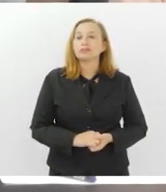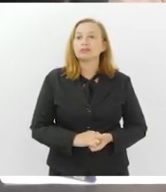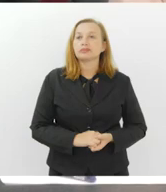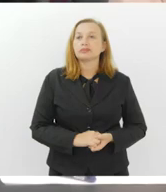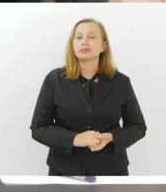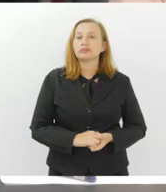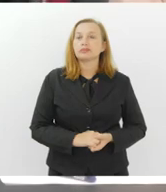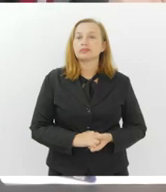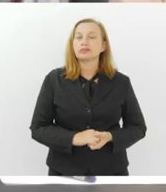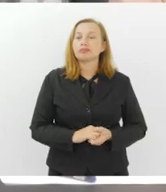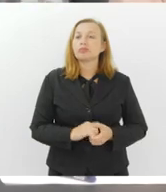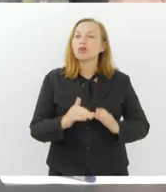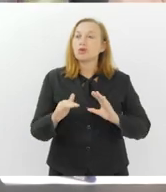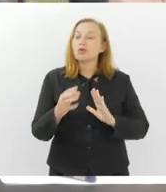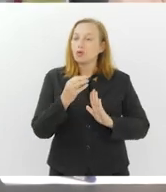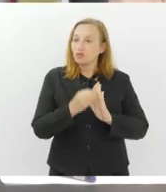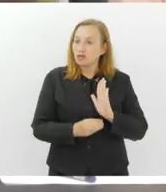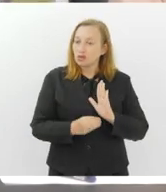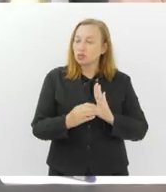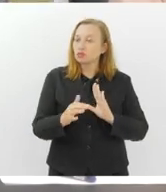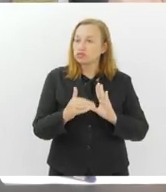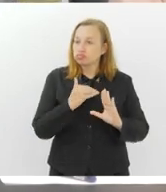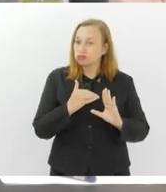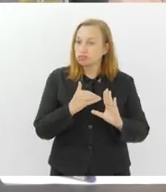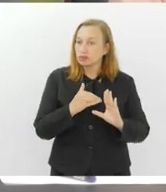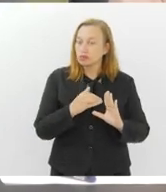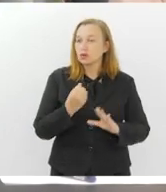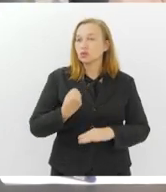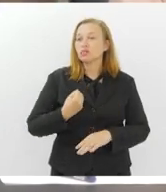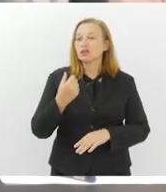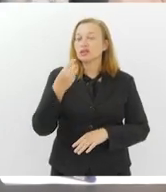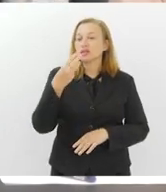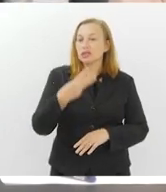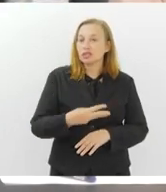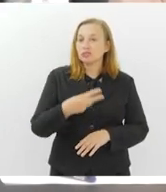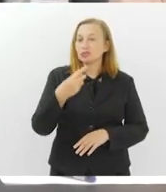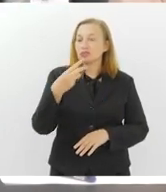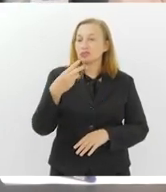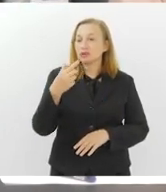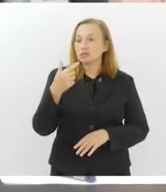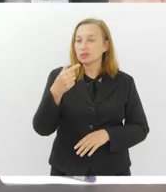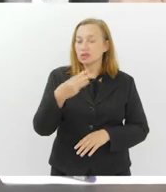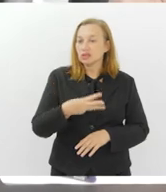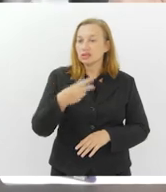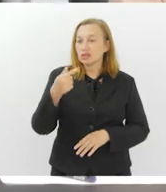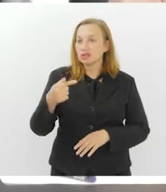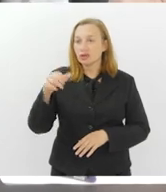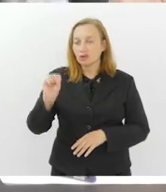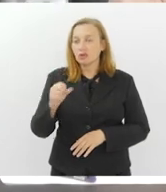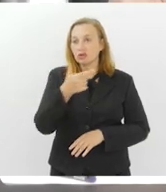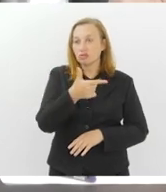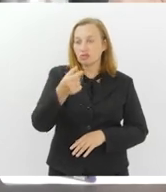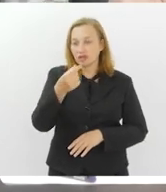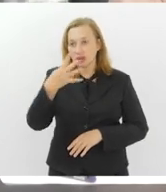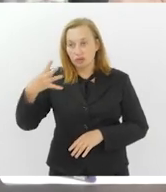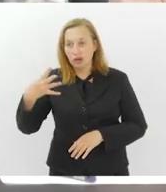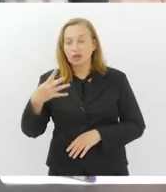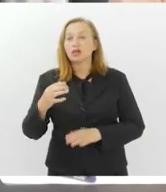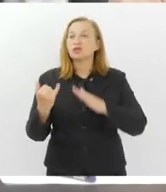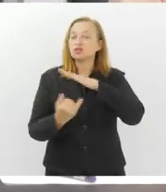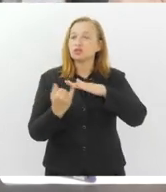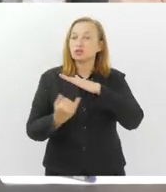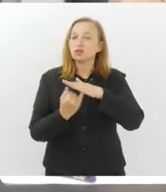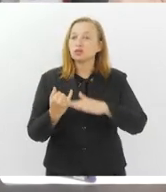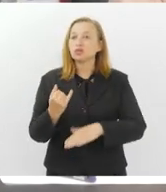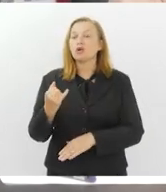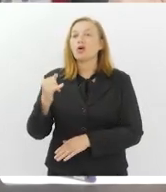Um ofício também recebido, número 3.768, de 2024, que foi encaminhado pelo Instituto Oceano Azul, a